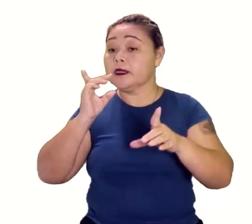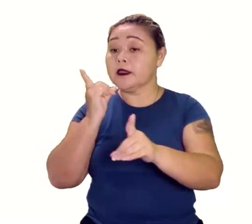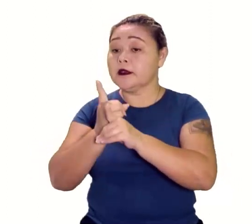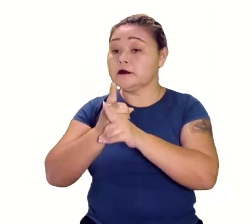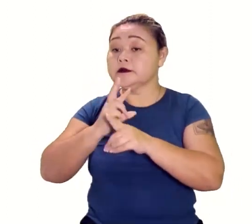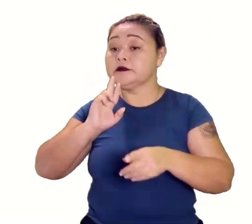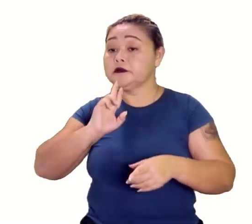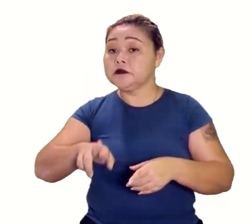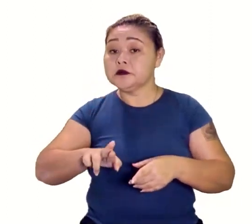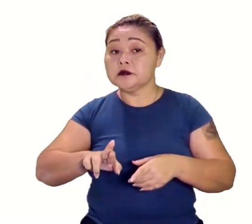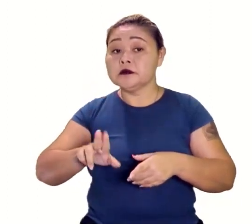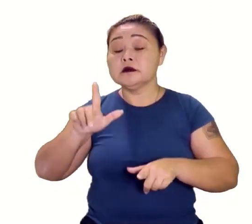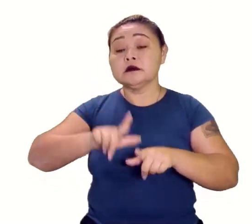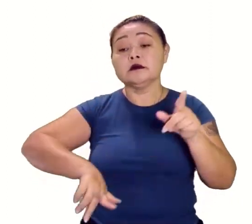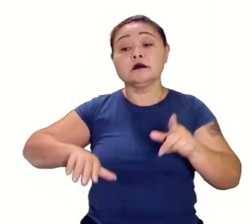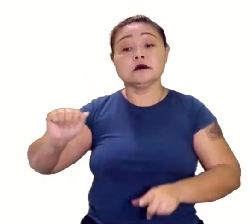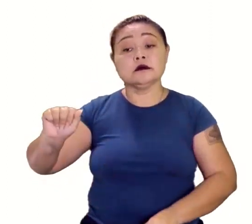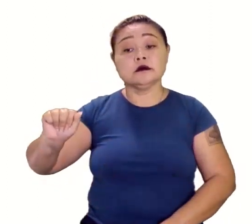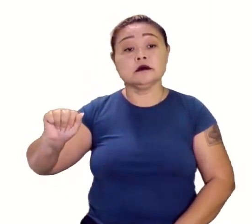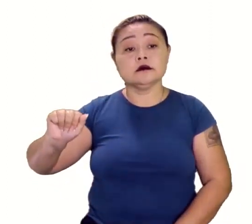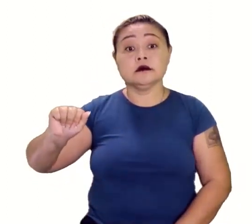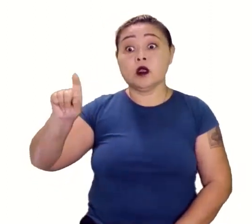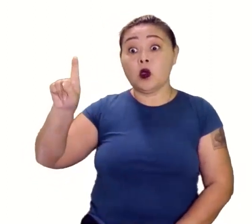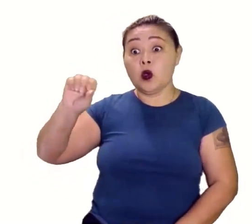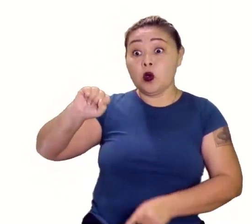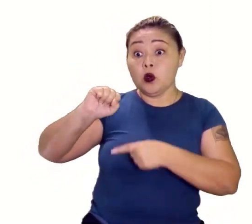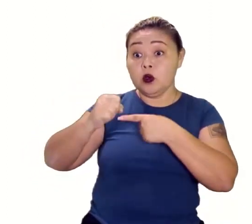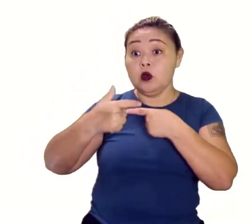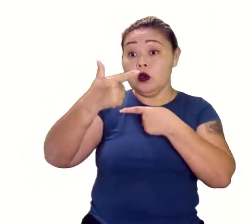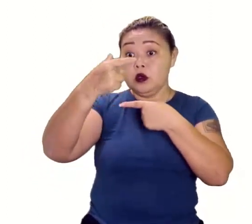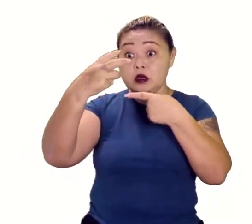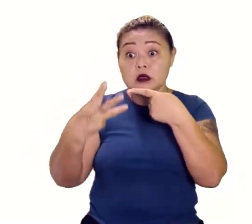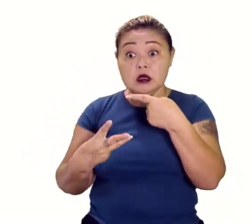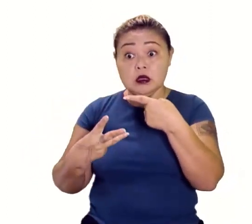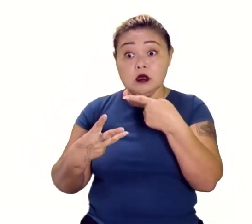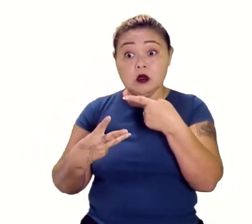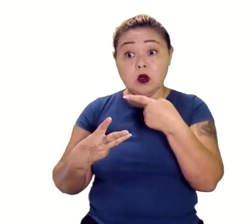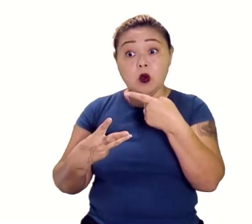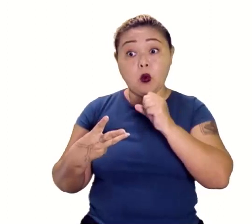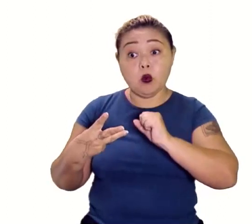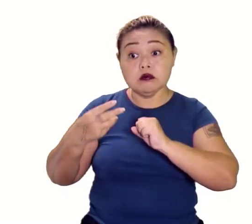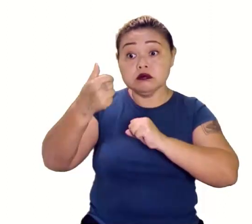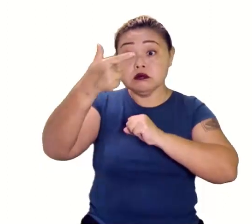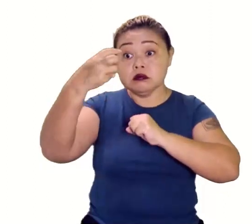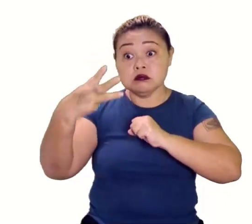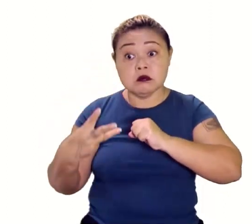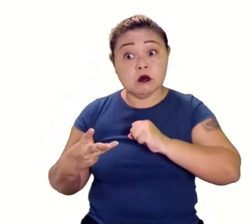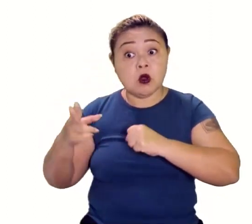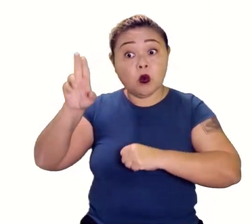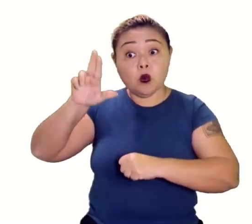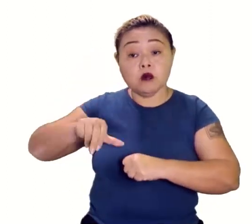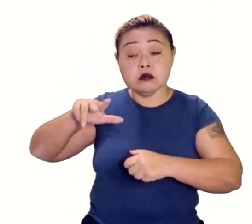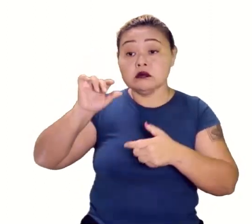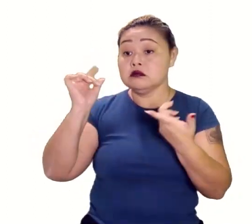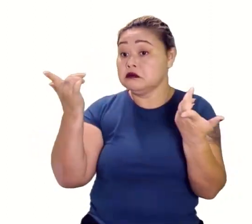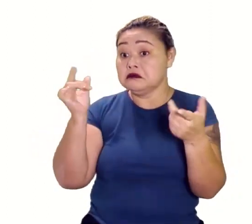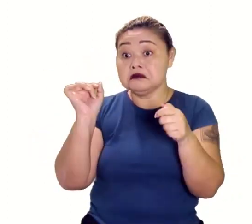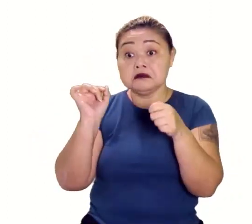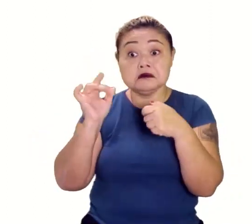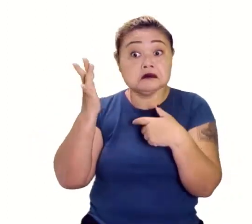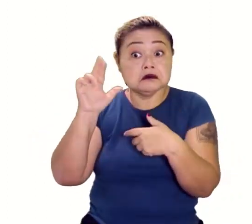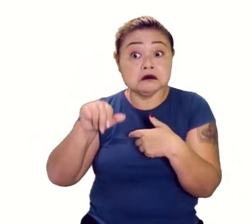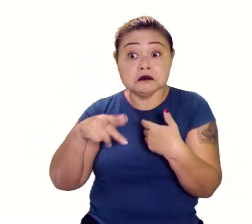resultado para letra A. Eita, 8 elevado a 2/3? Nunca na vida que eu sei fazer.